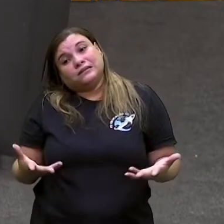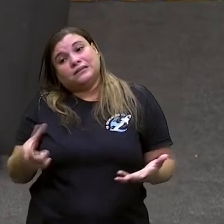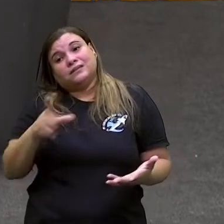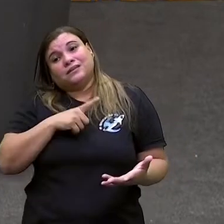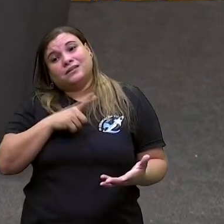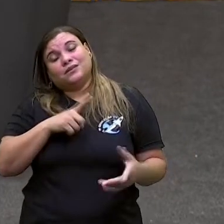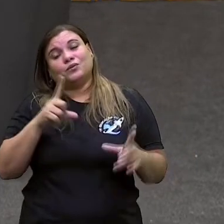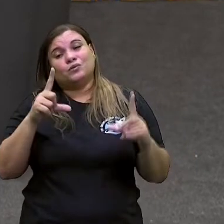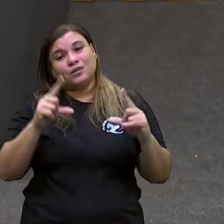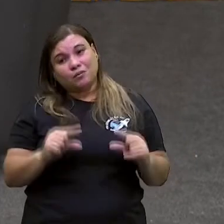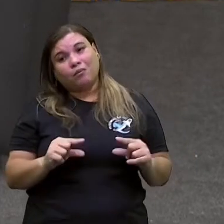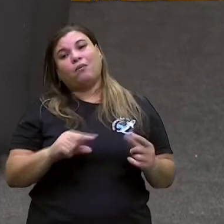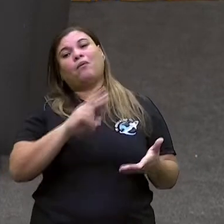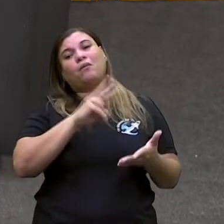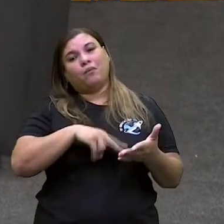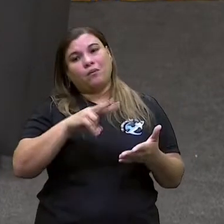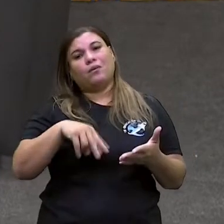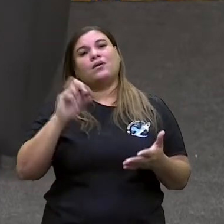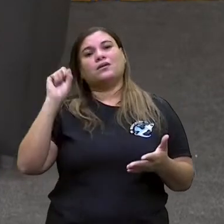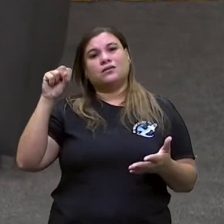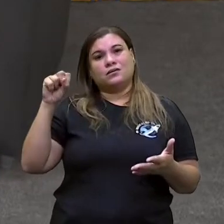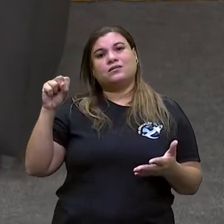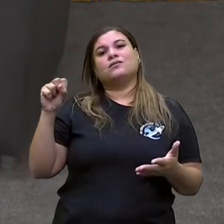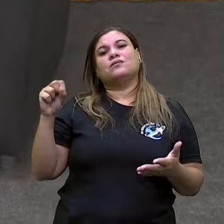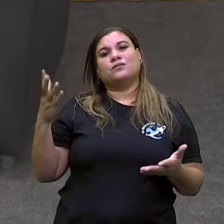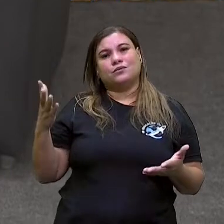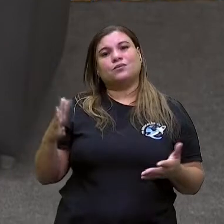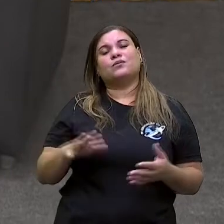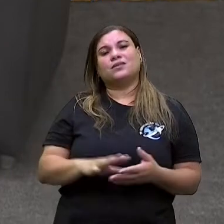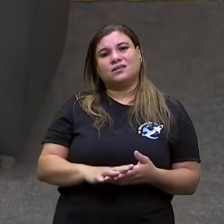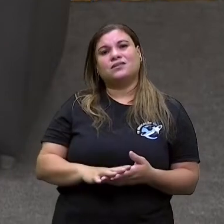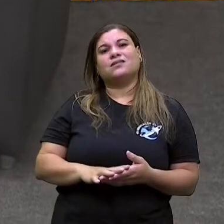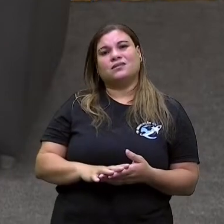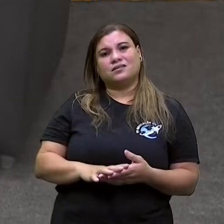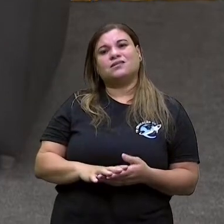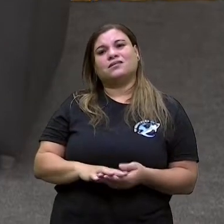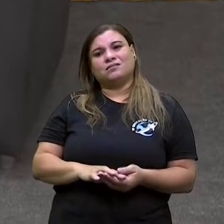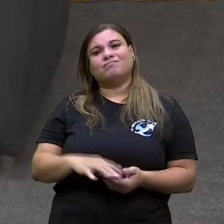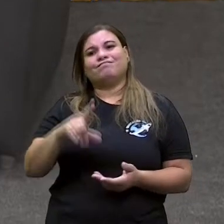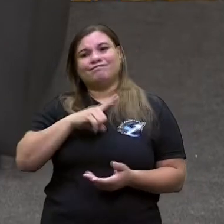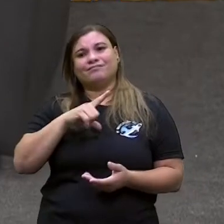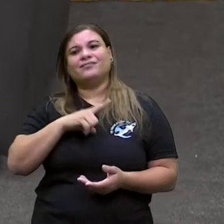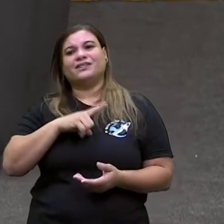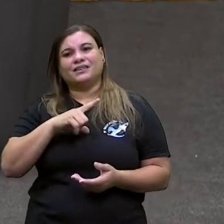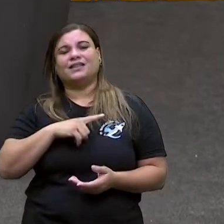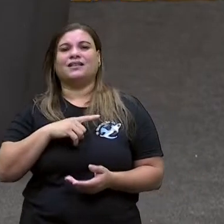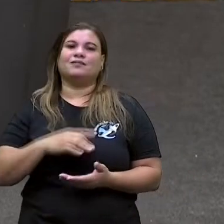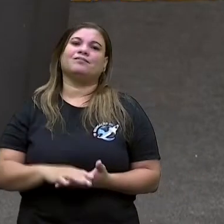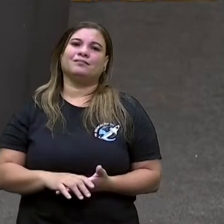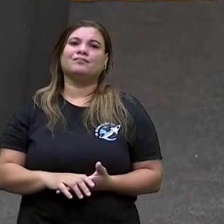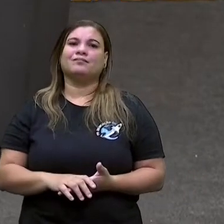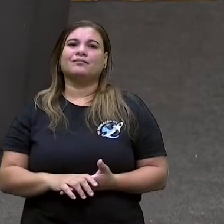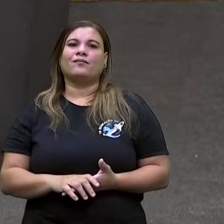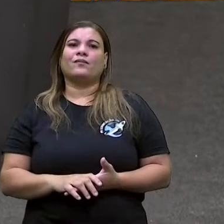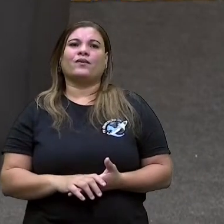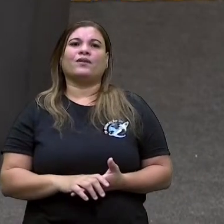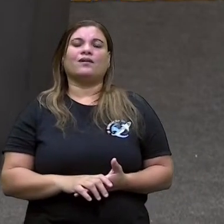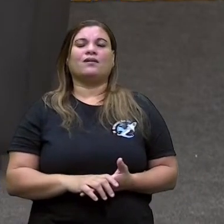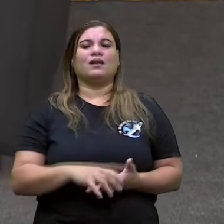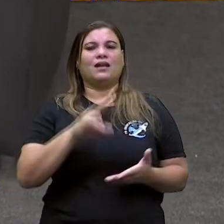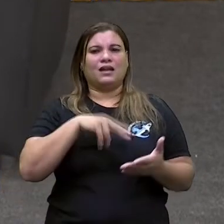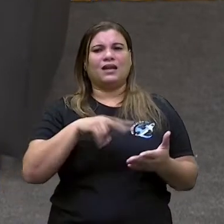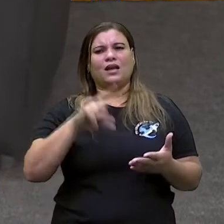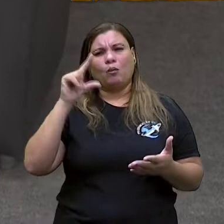Mas Moçambique e alguns outros países da África leem menos um pouco, alguns países aqui da América do Sul também, de uma forma geral, leem menos,